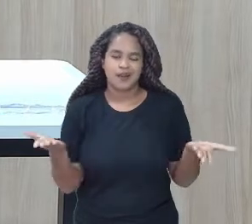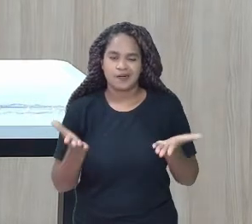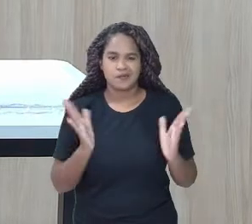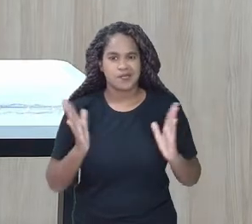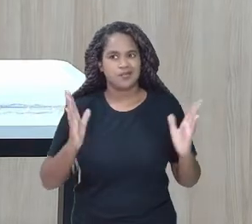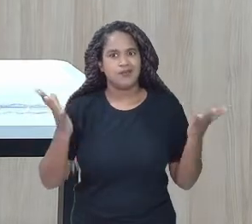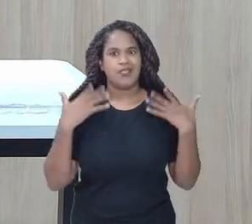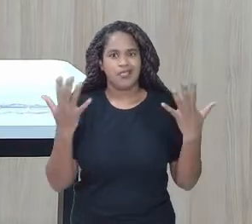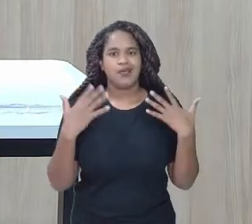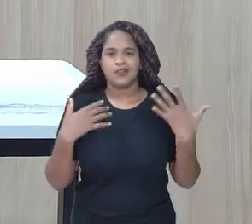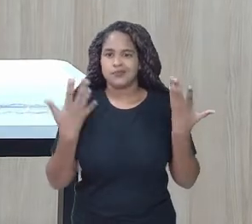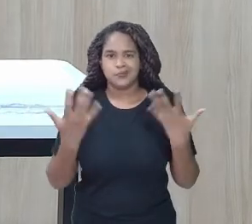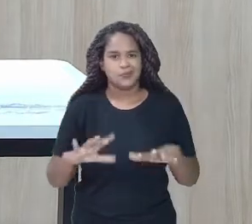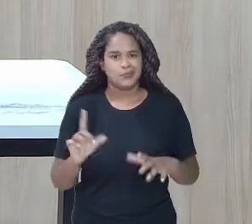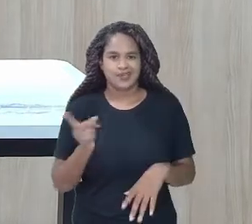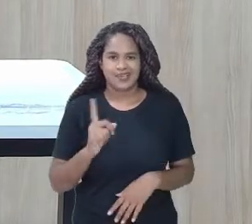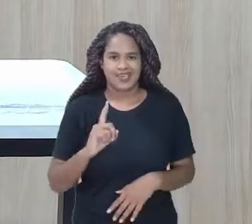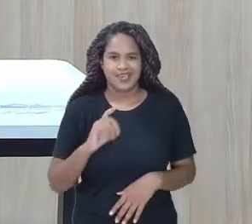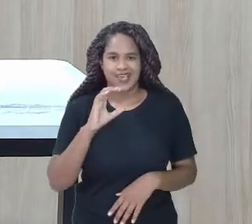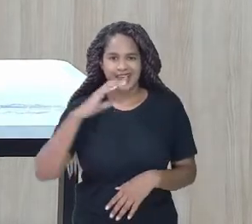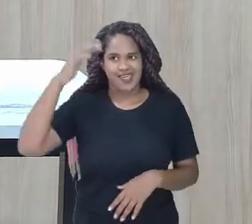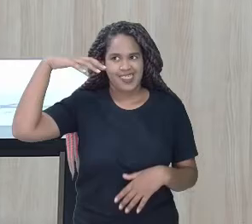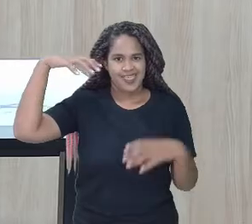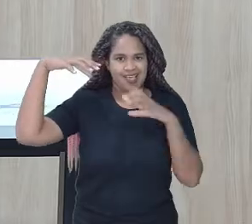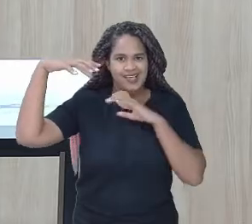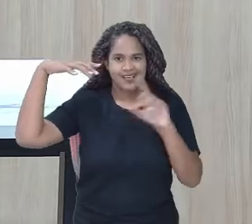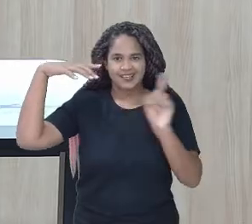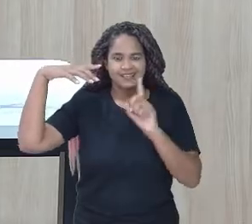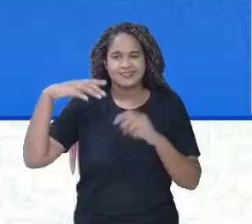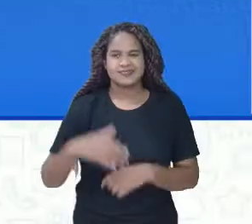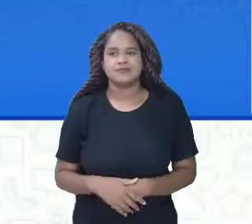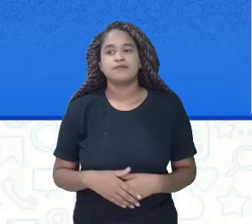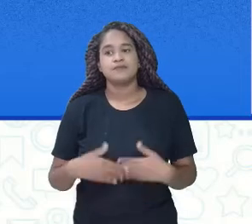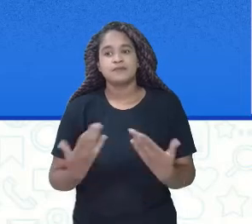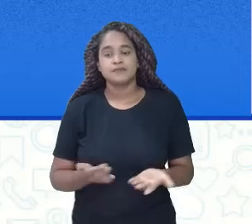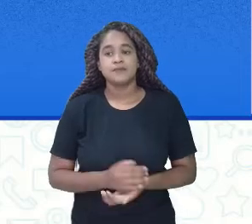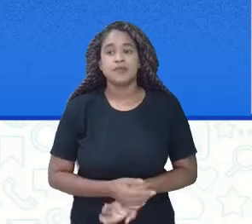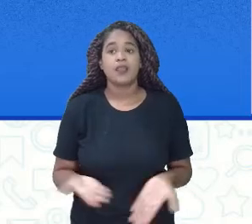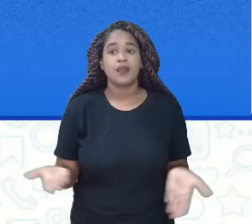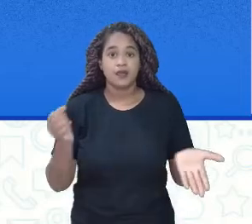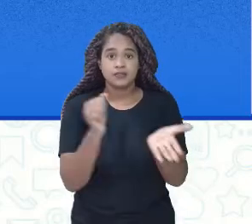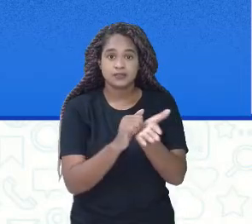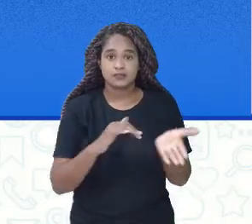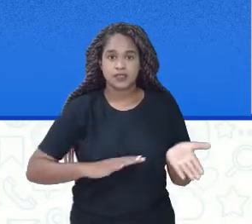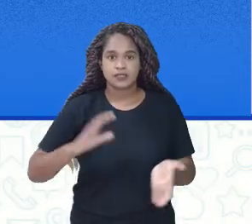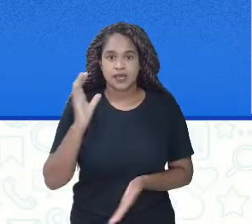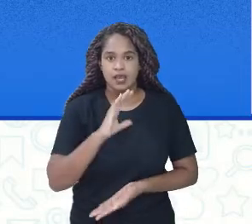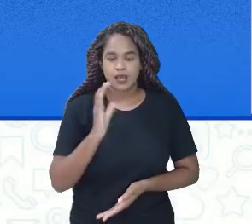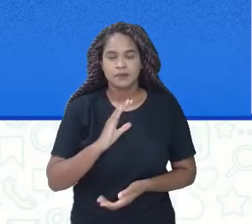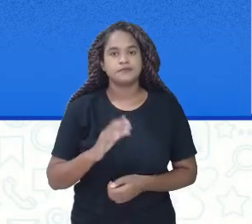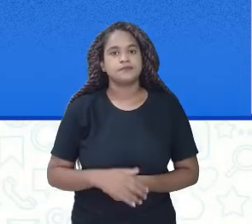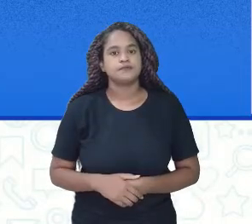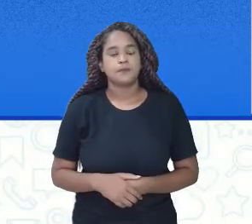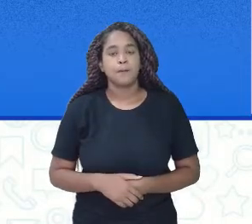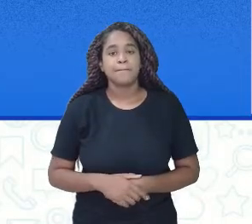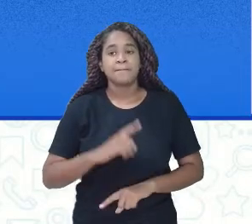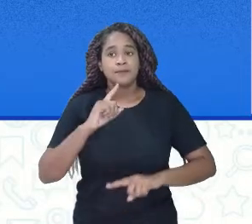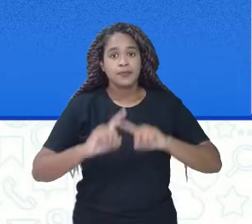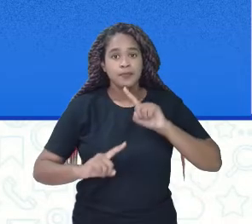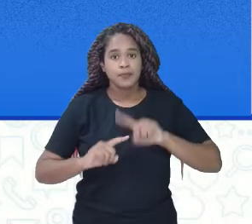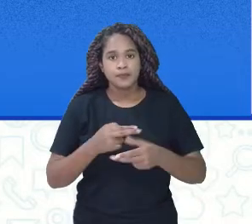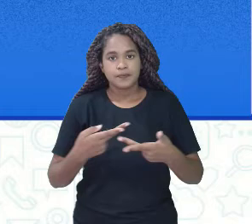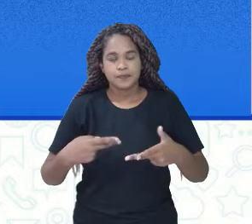calor. E aqui outra atividadezinha bem rápido, os dispositivos que transformam a